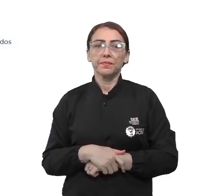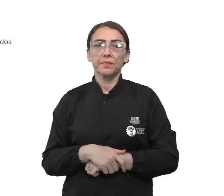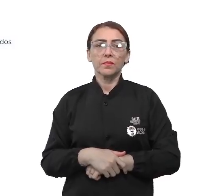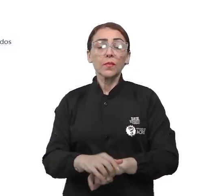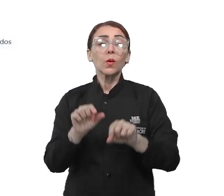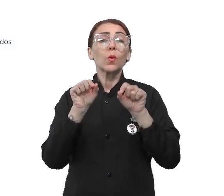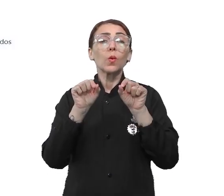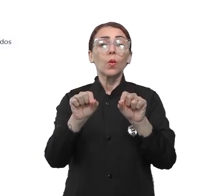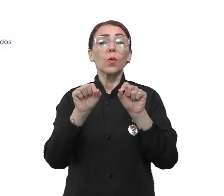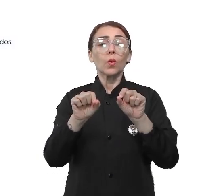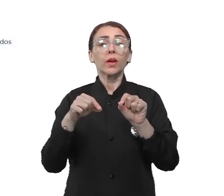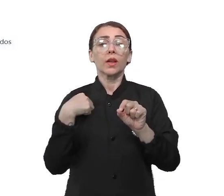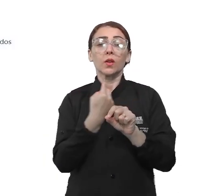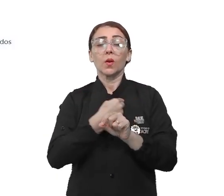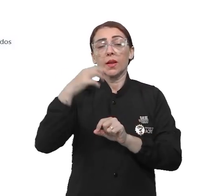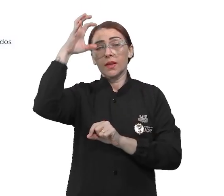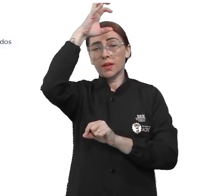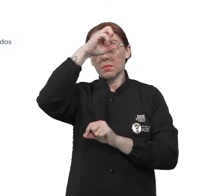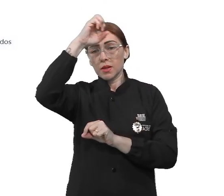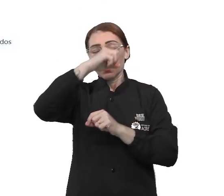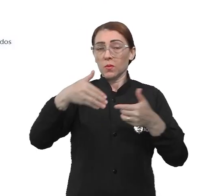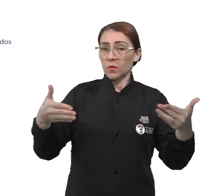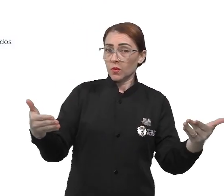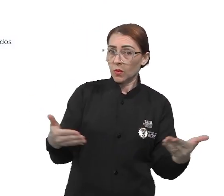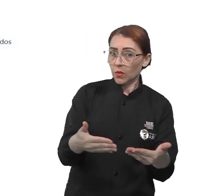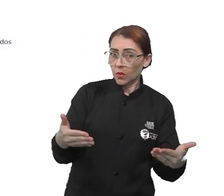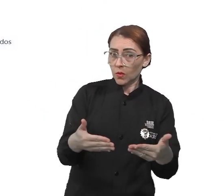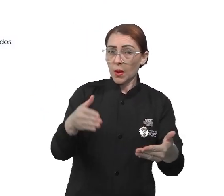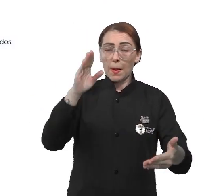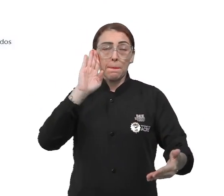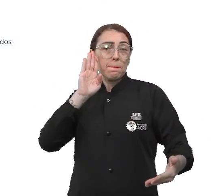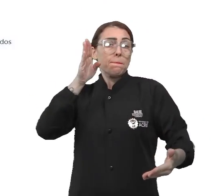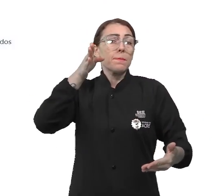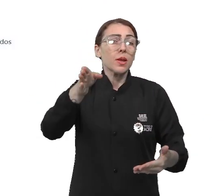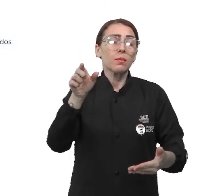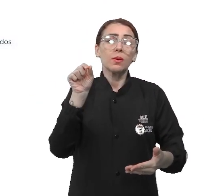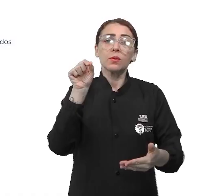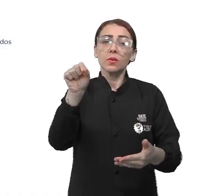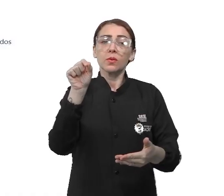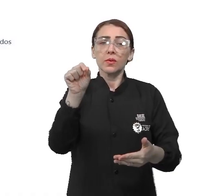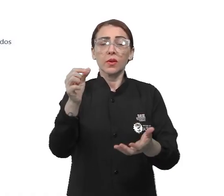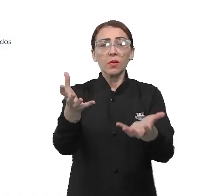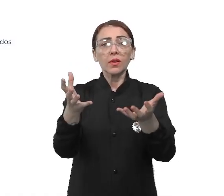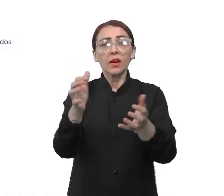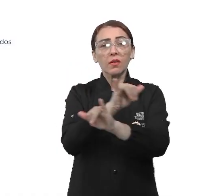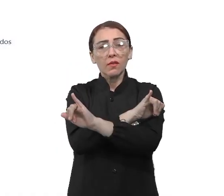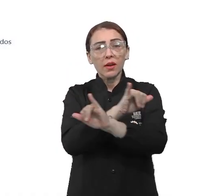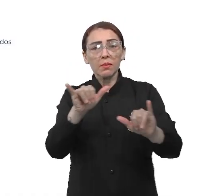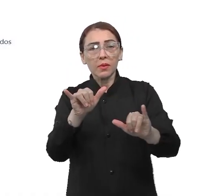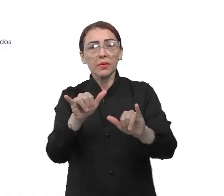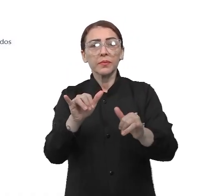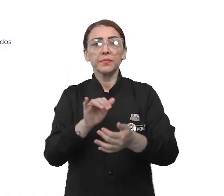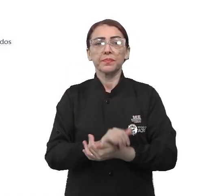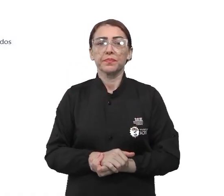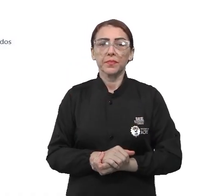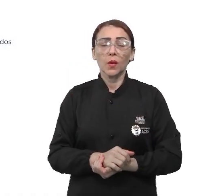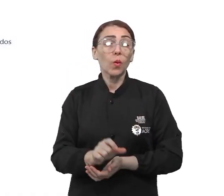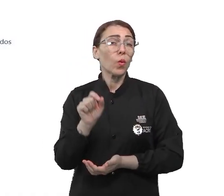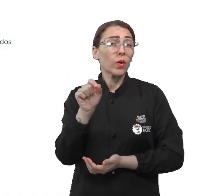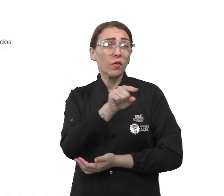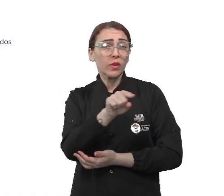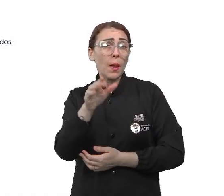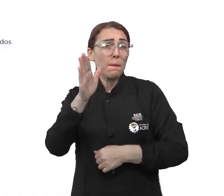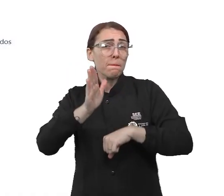O que nós aprendemos hoje, e principalmente, o que eu quero dizer com isso? O que